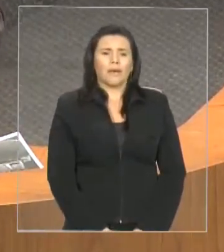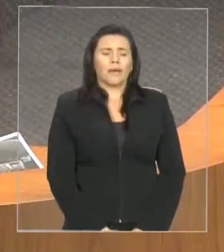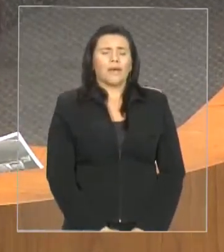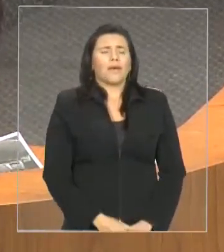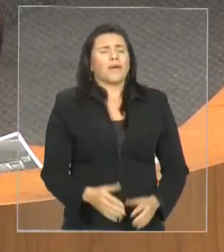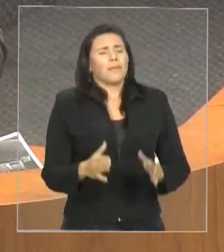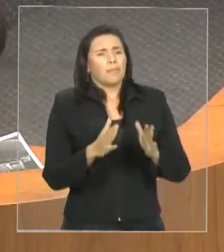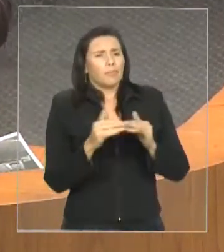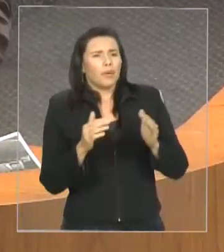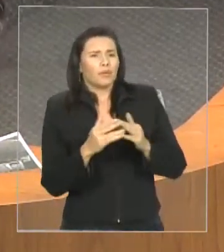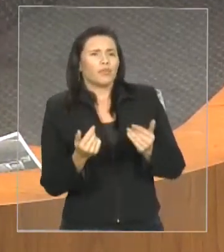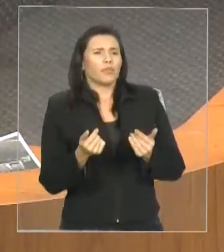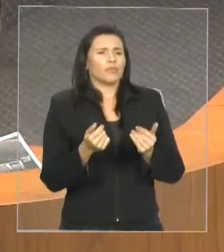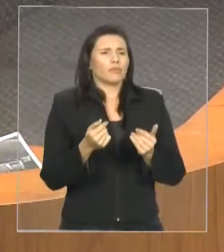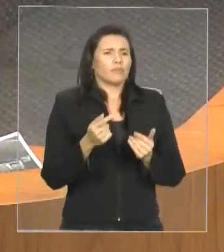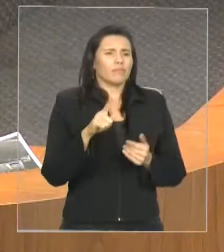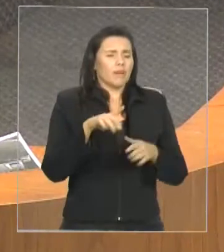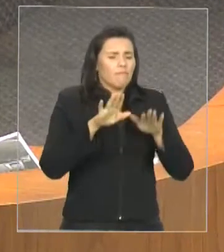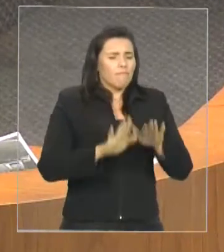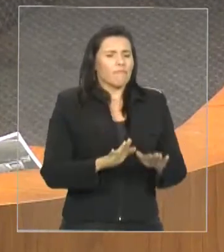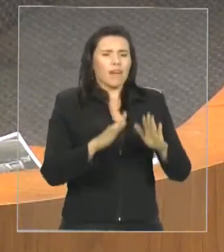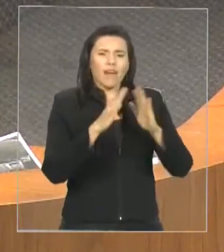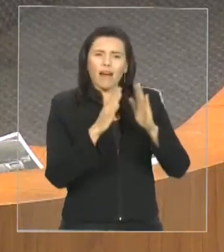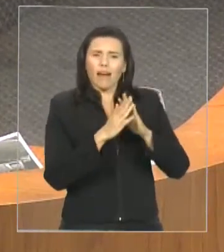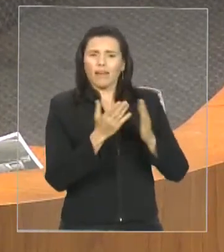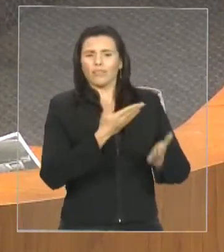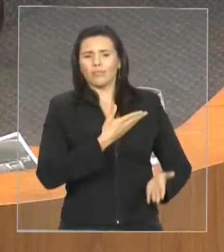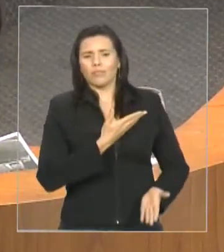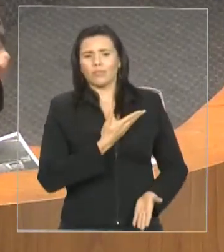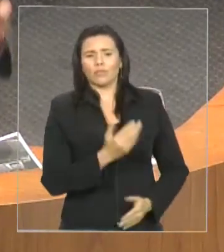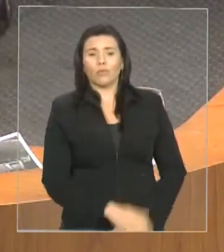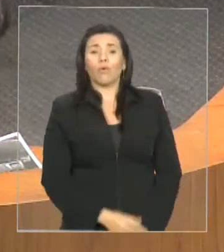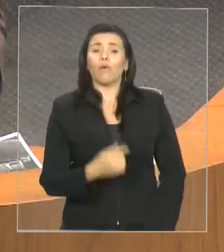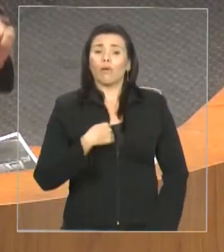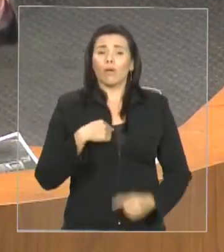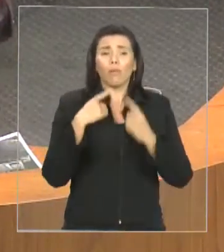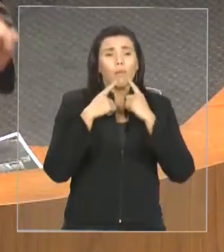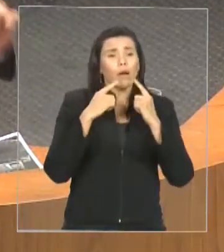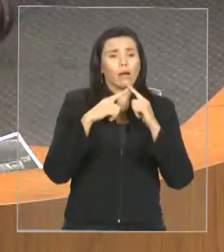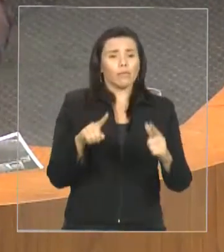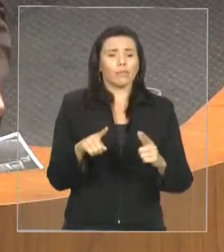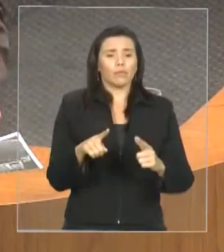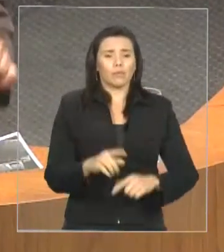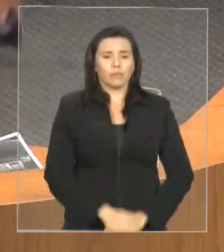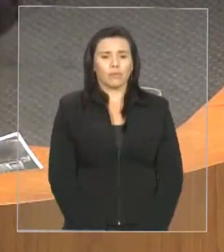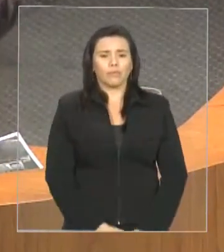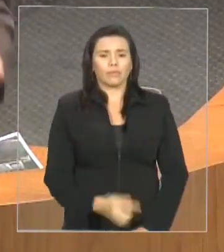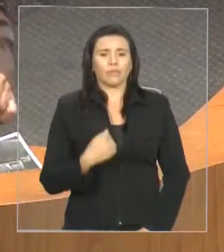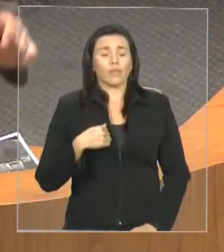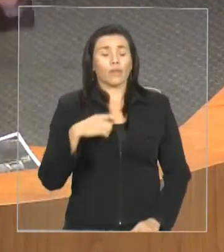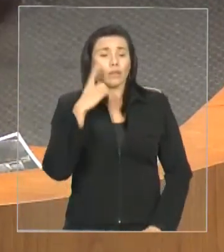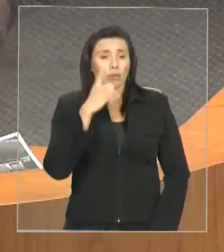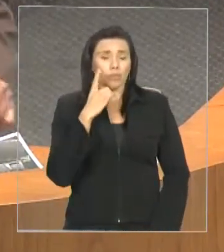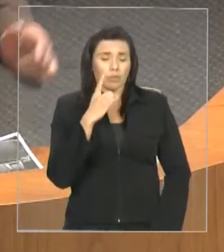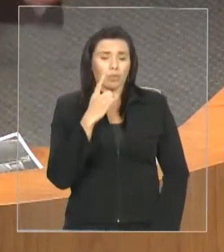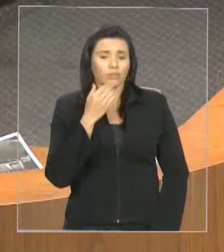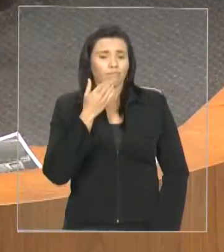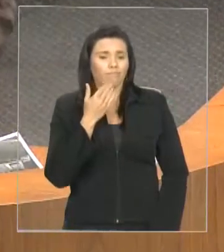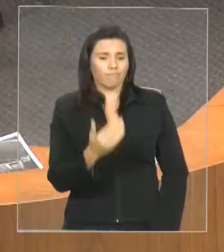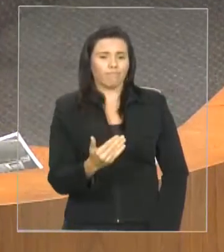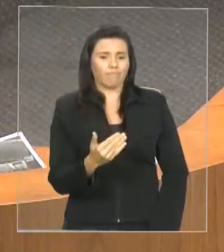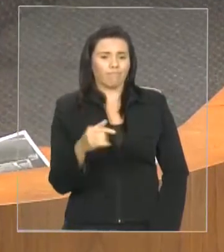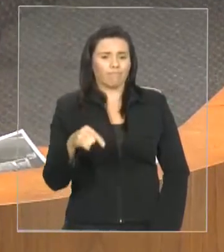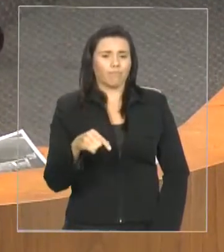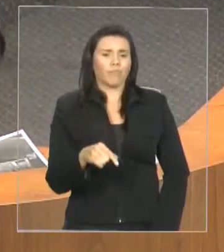denúncia, como foi o primeiro e único deputado a falar de microcefalia. Deputado Wellington solicita providências para casos de